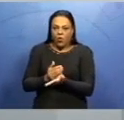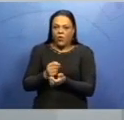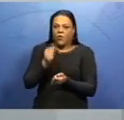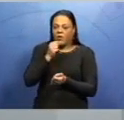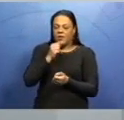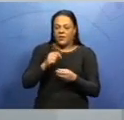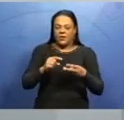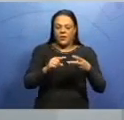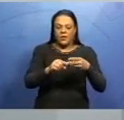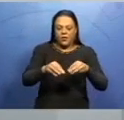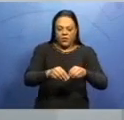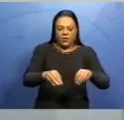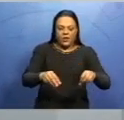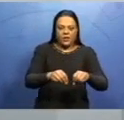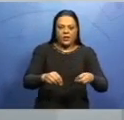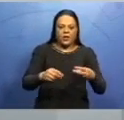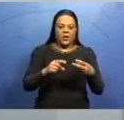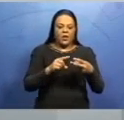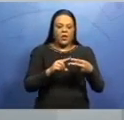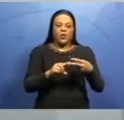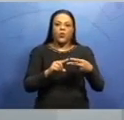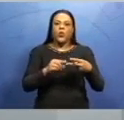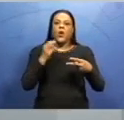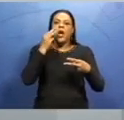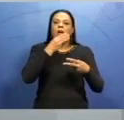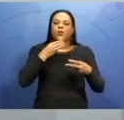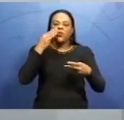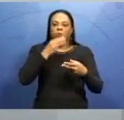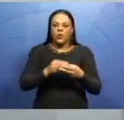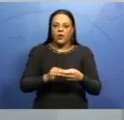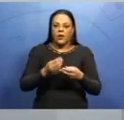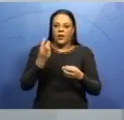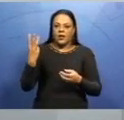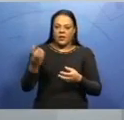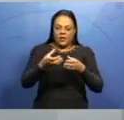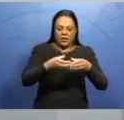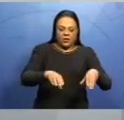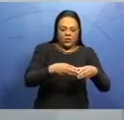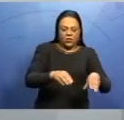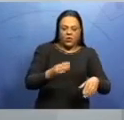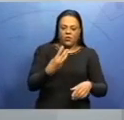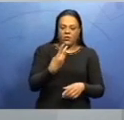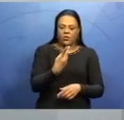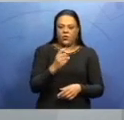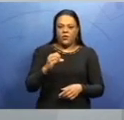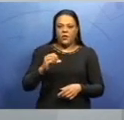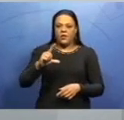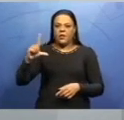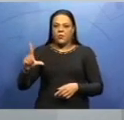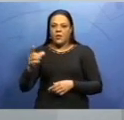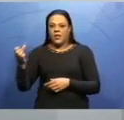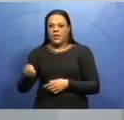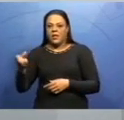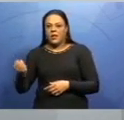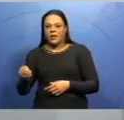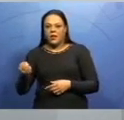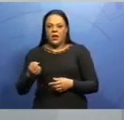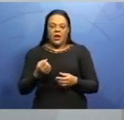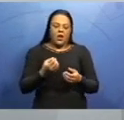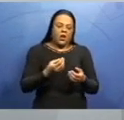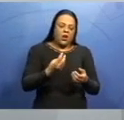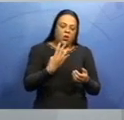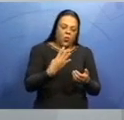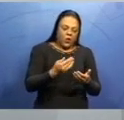trigo, 2 xícaras de chá de açúcar, 3 ovos, 200 ml de leite, 4 colheres de sopa de